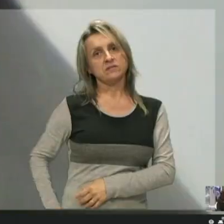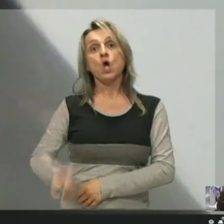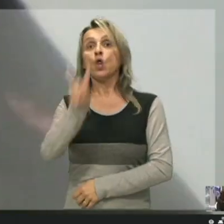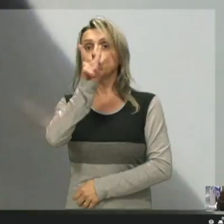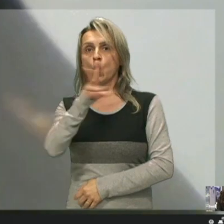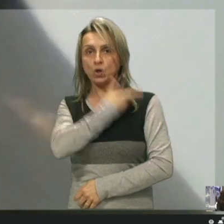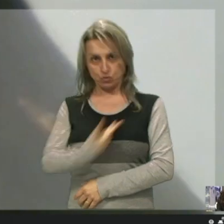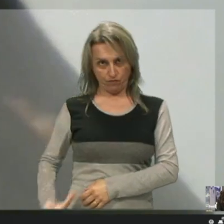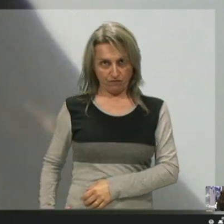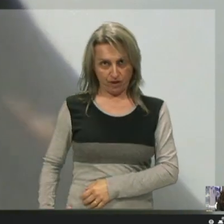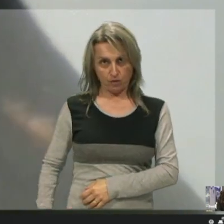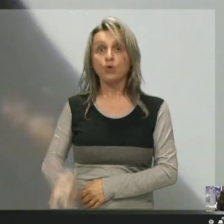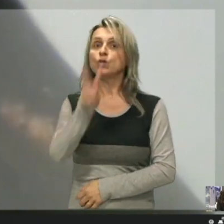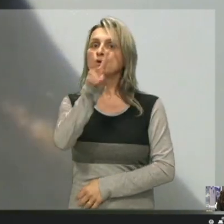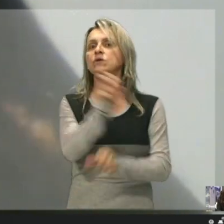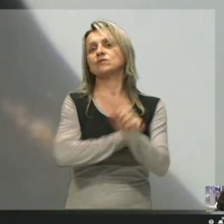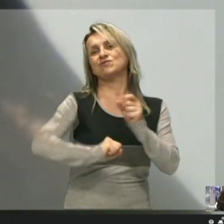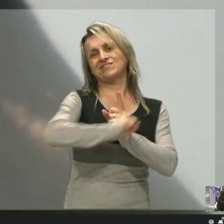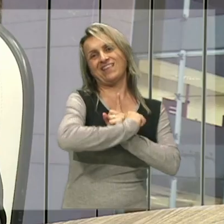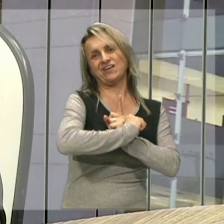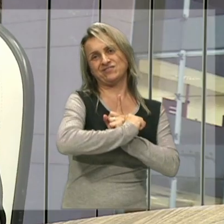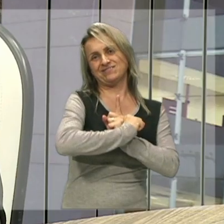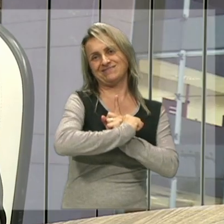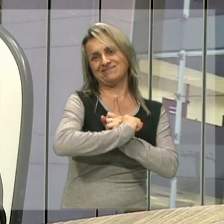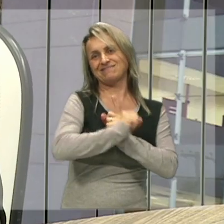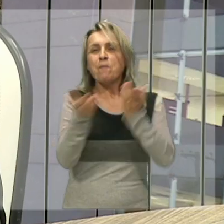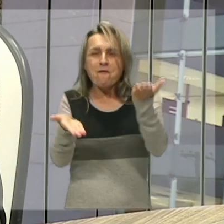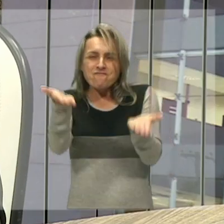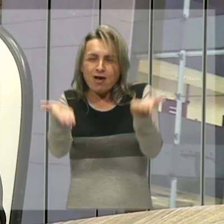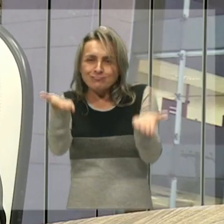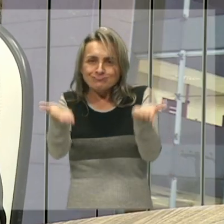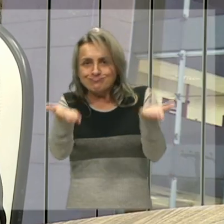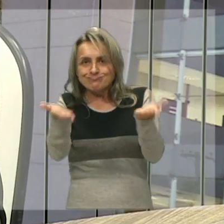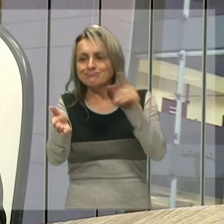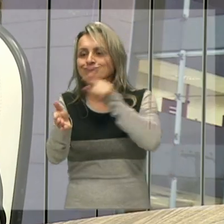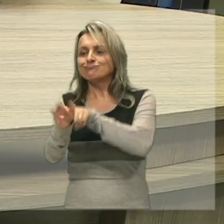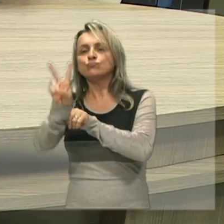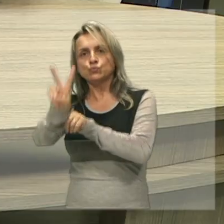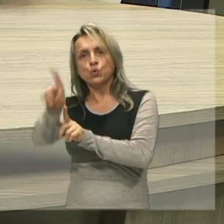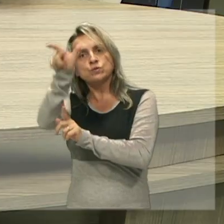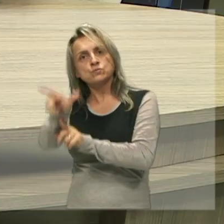2 sociedade civil compondo a diretoria. Para ficar equilibrado exatamente nessa questão das decisões, né?